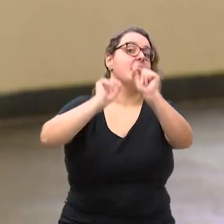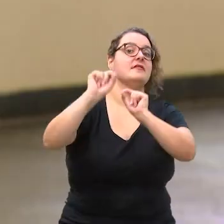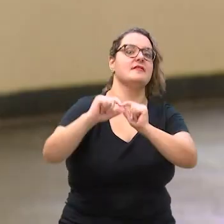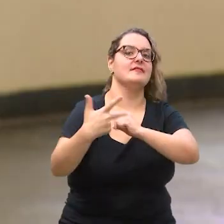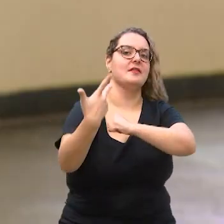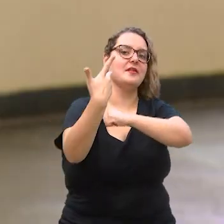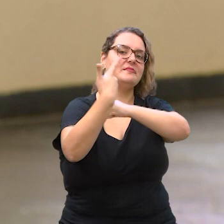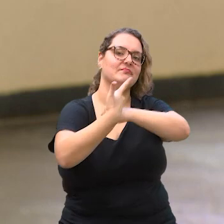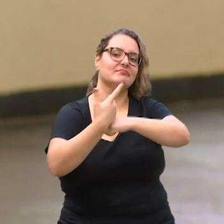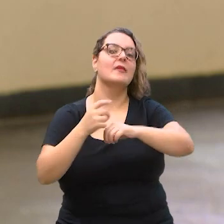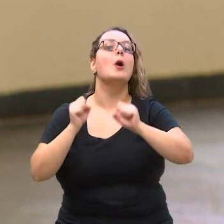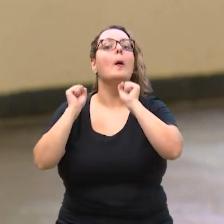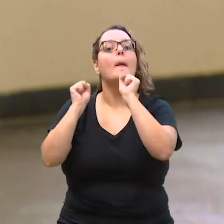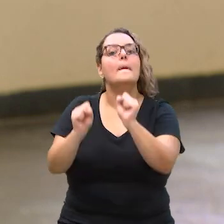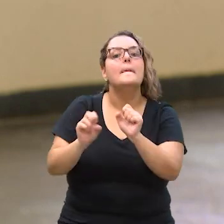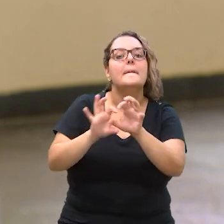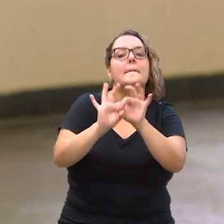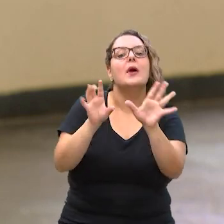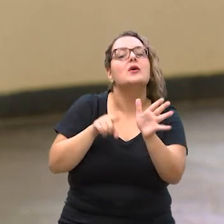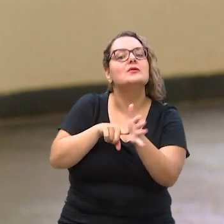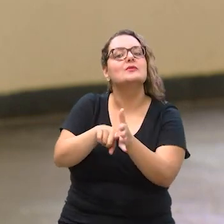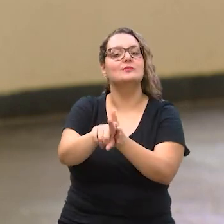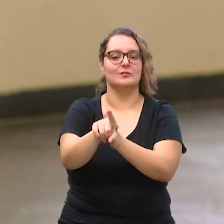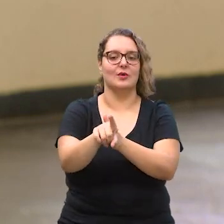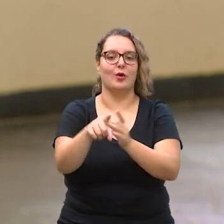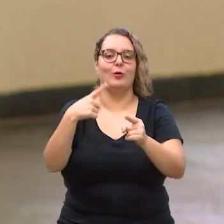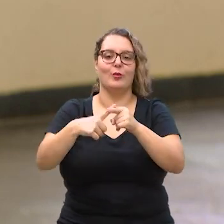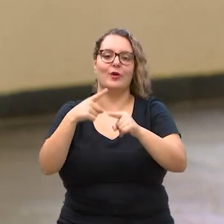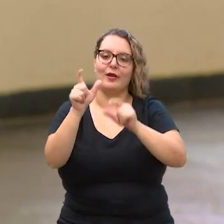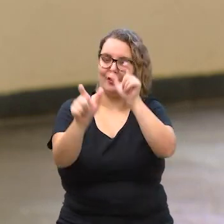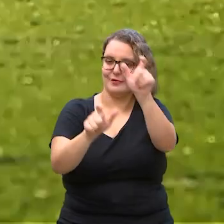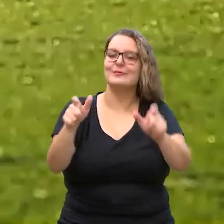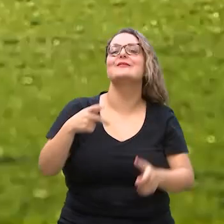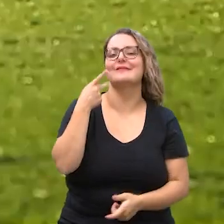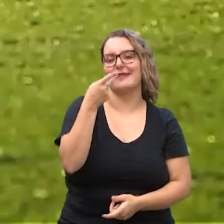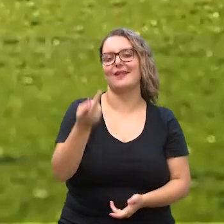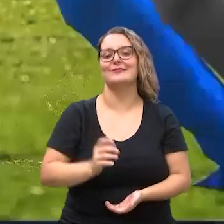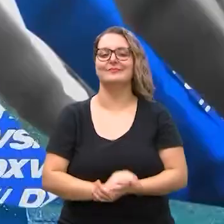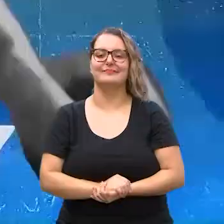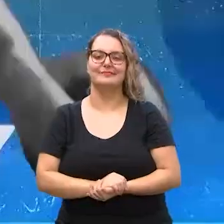quem está nos assistindo tem essa possibilidade, porque aqui o povo fala.